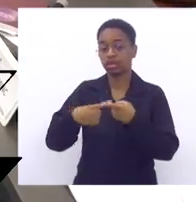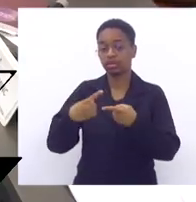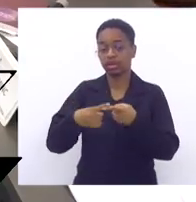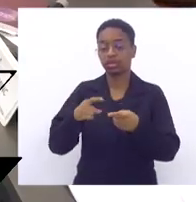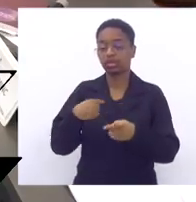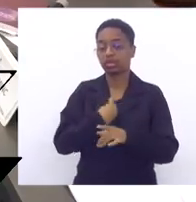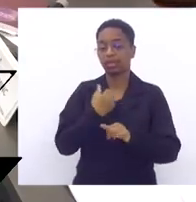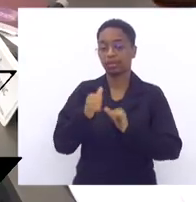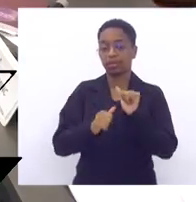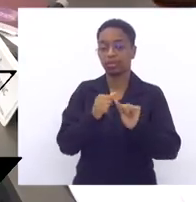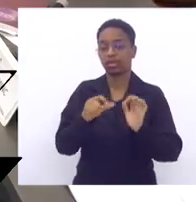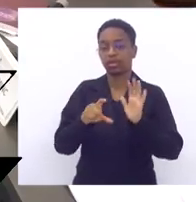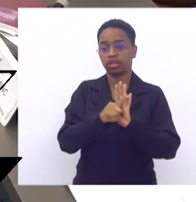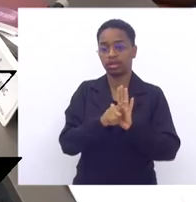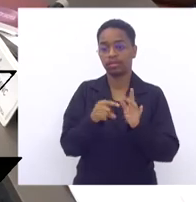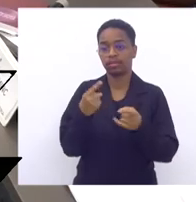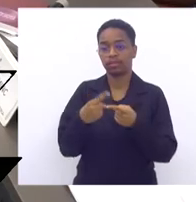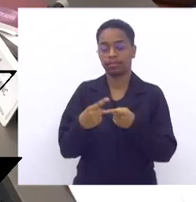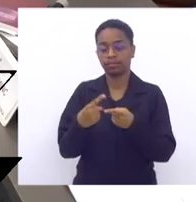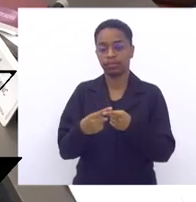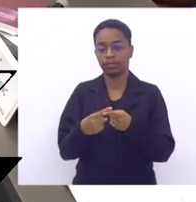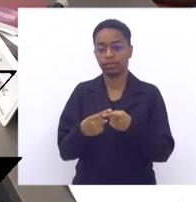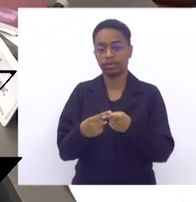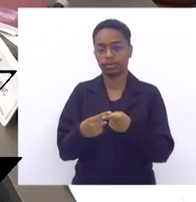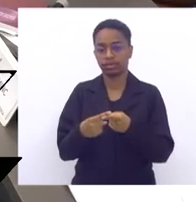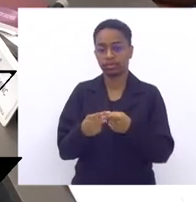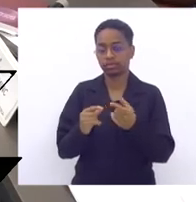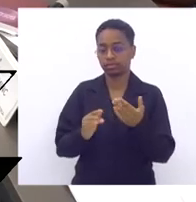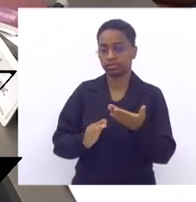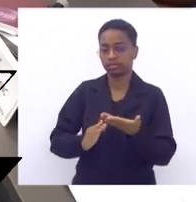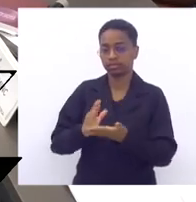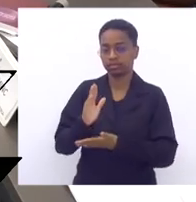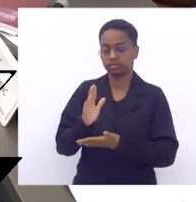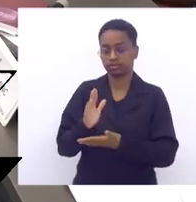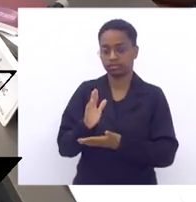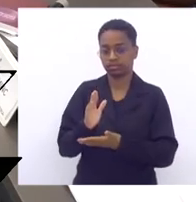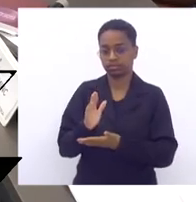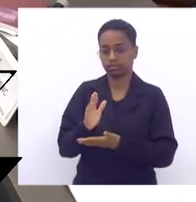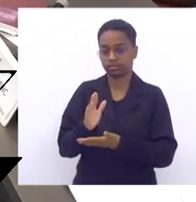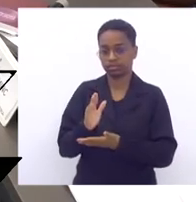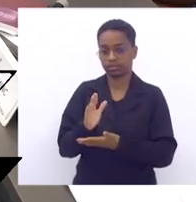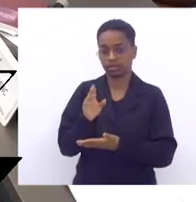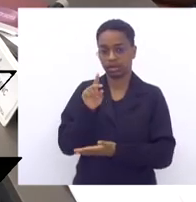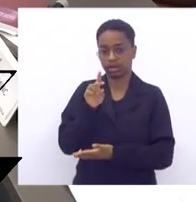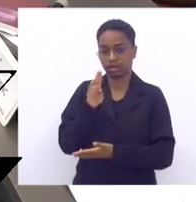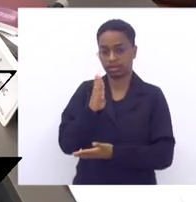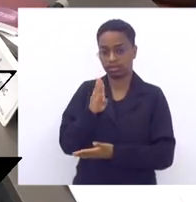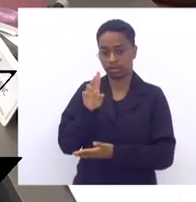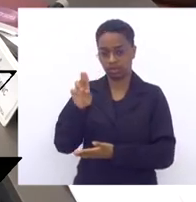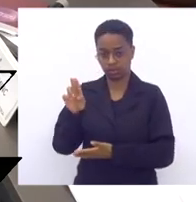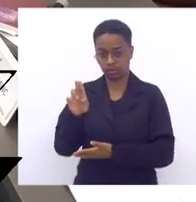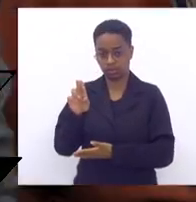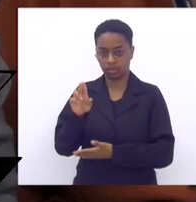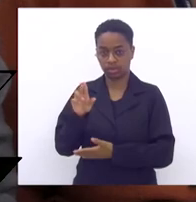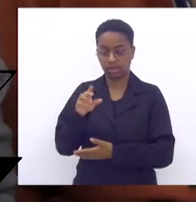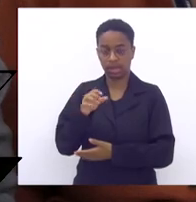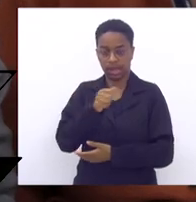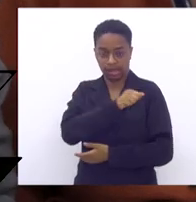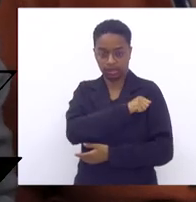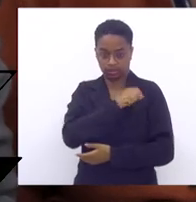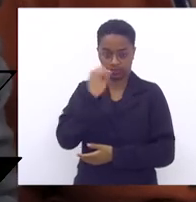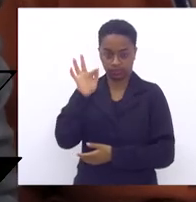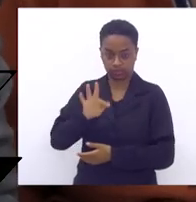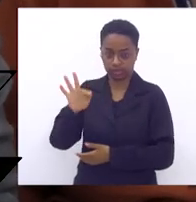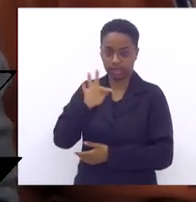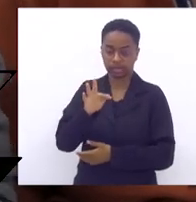uma modificação na lei, porque a aprovação do bilhete único do ensino superior foi derrubada